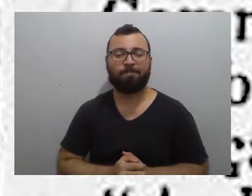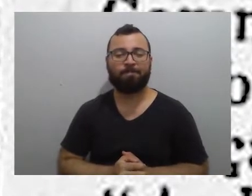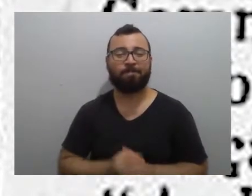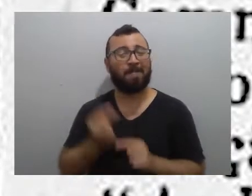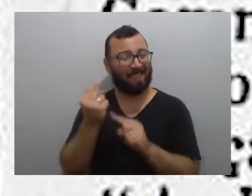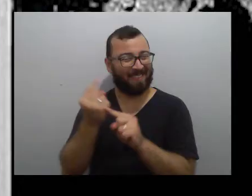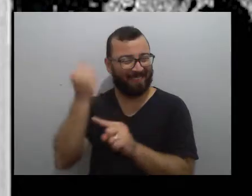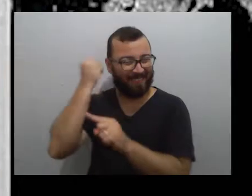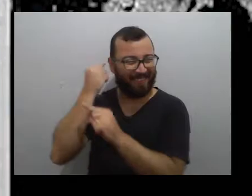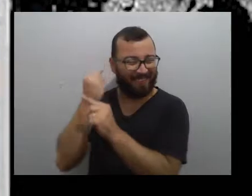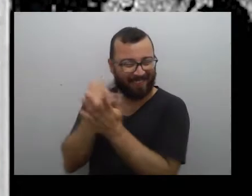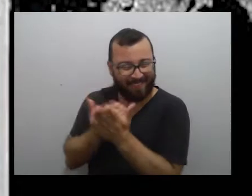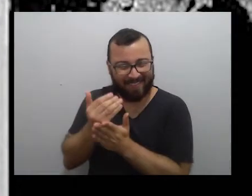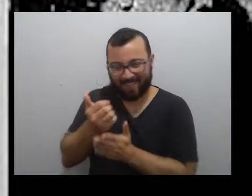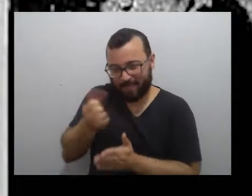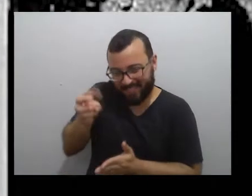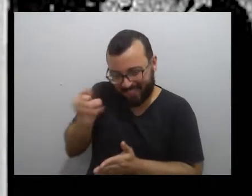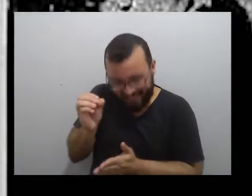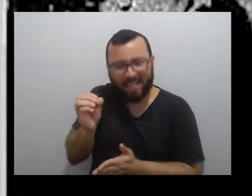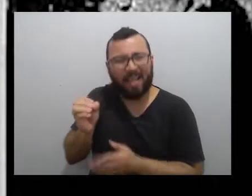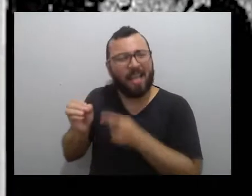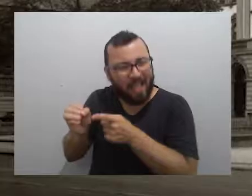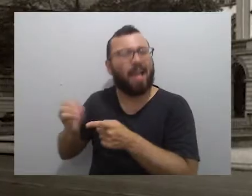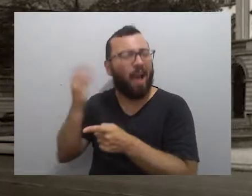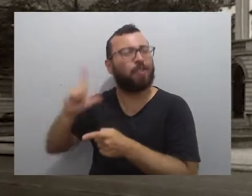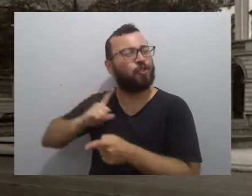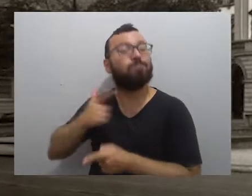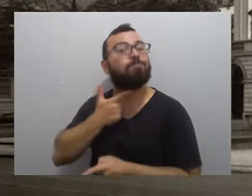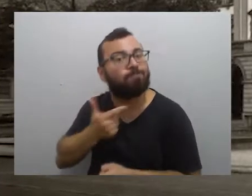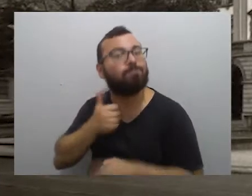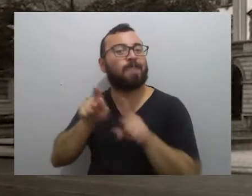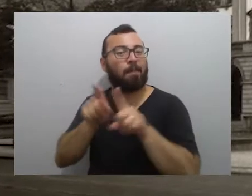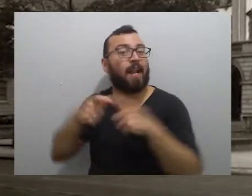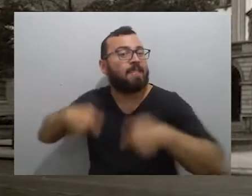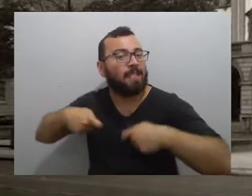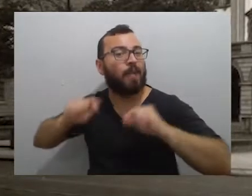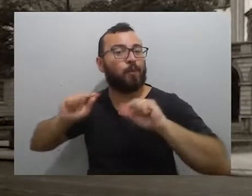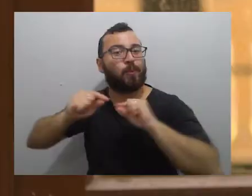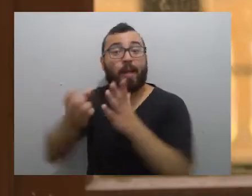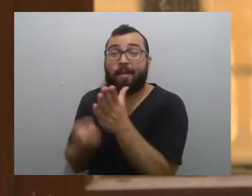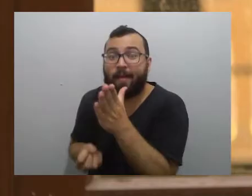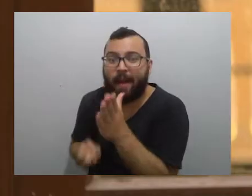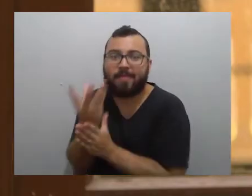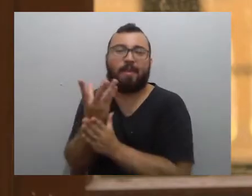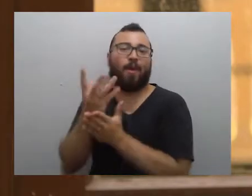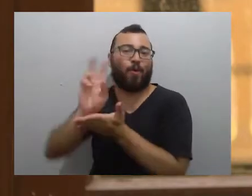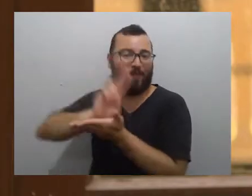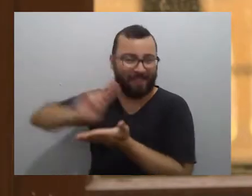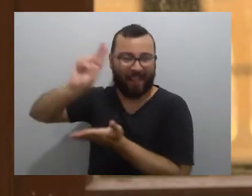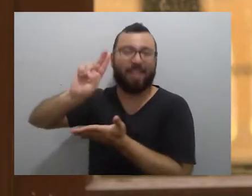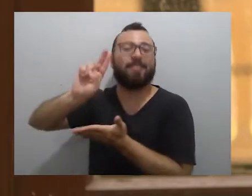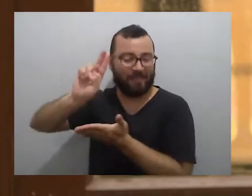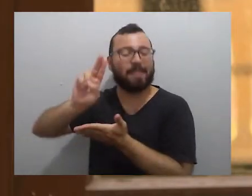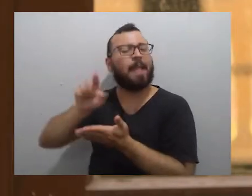entre a UDF e esses setores ligados à Igreja Católica. E a criação, então, da Universidade